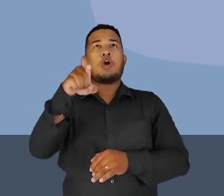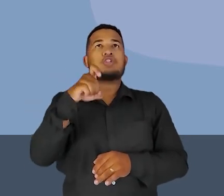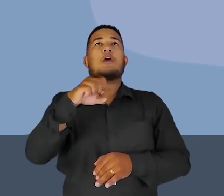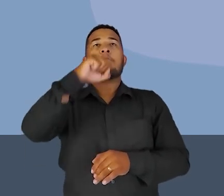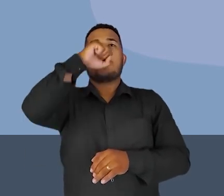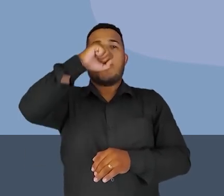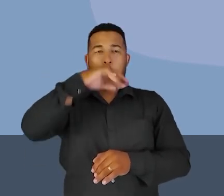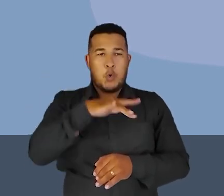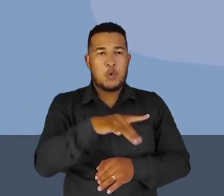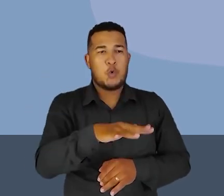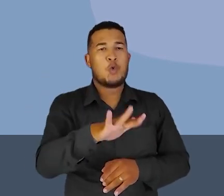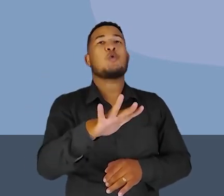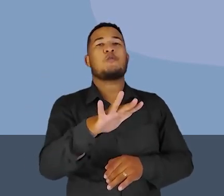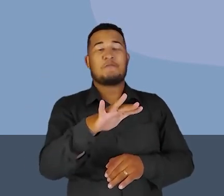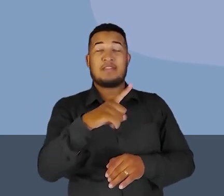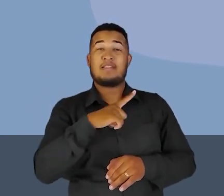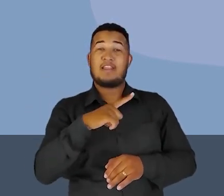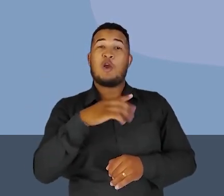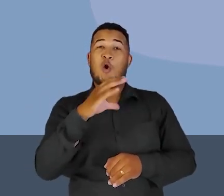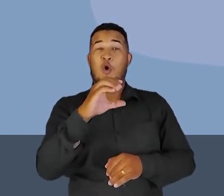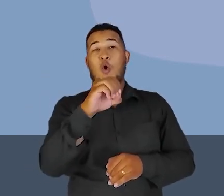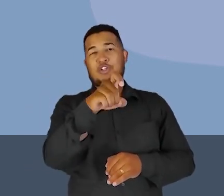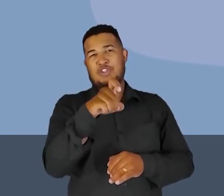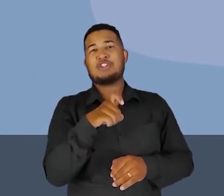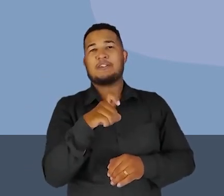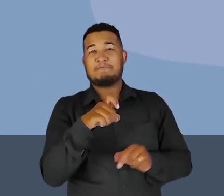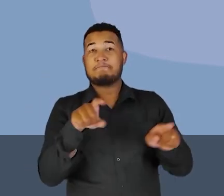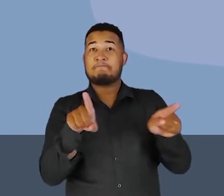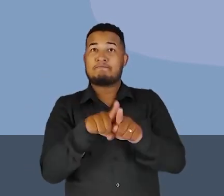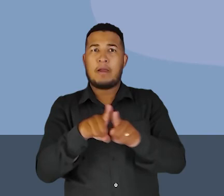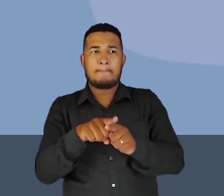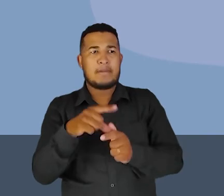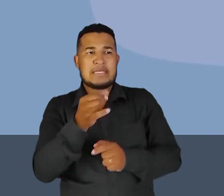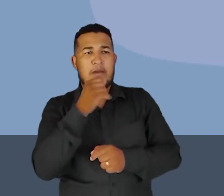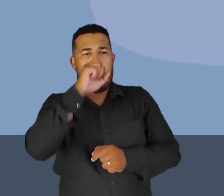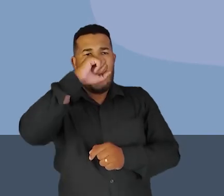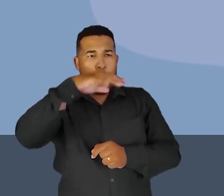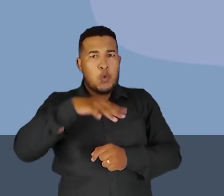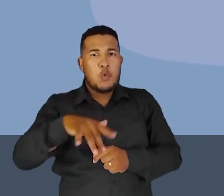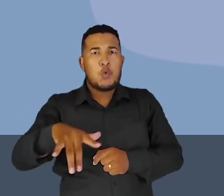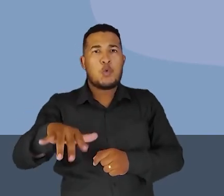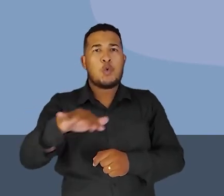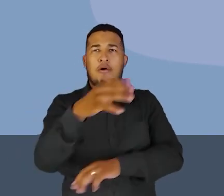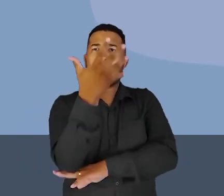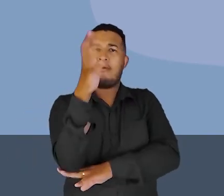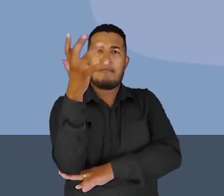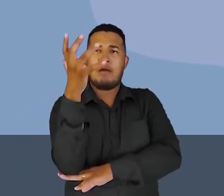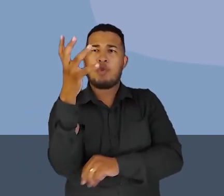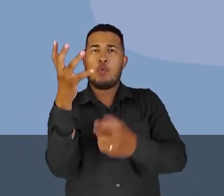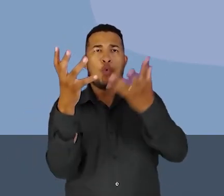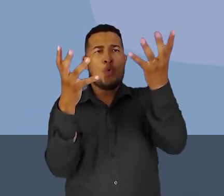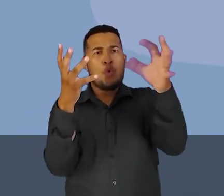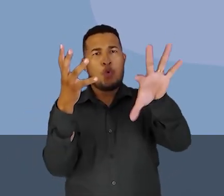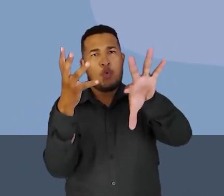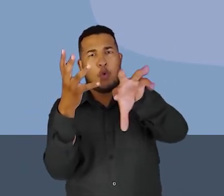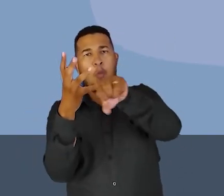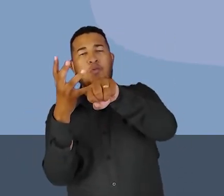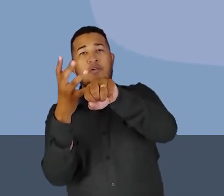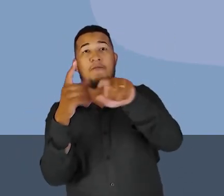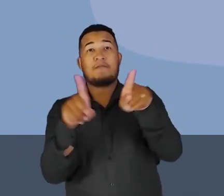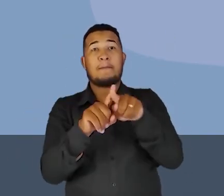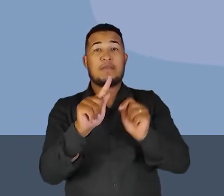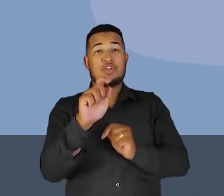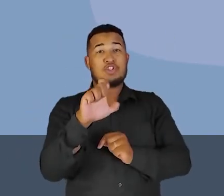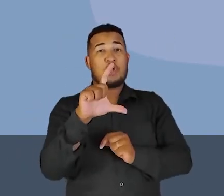carbônico utilizado, né, por plantas para realizar a fotossíntese, que é o mesmo gás carbônico conhecido como gelo seco